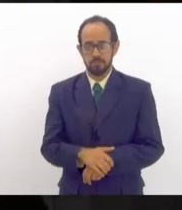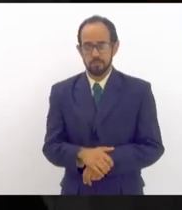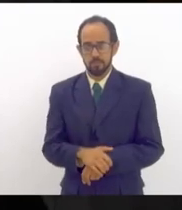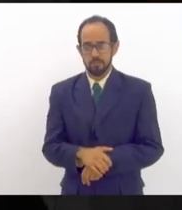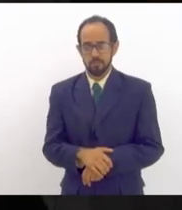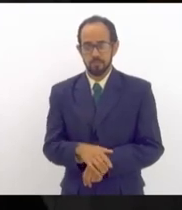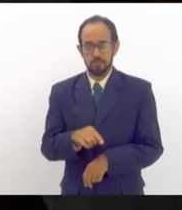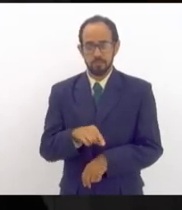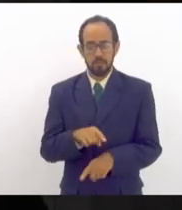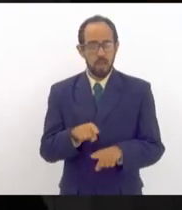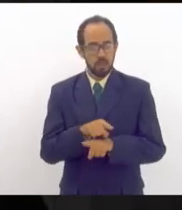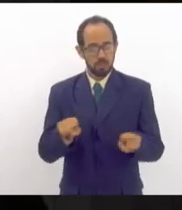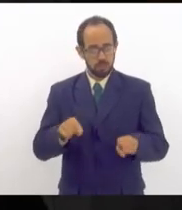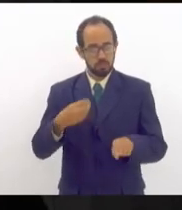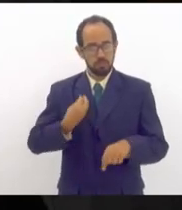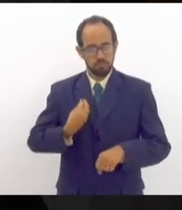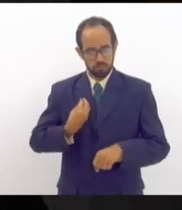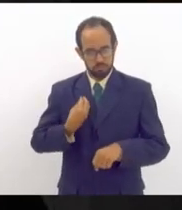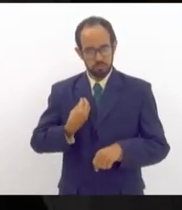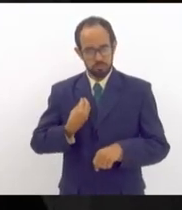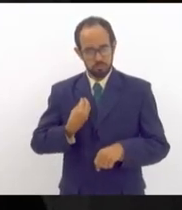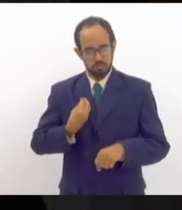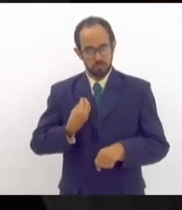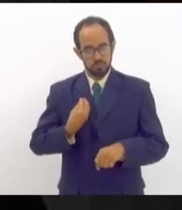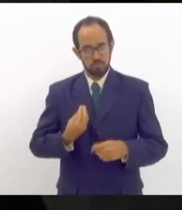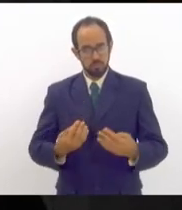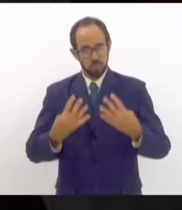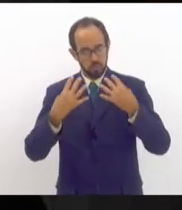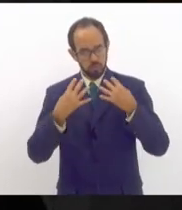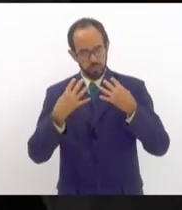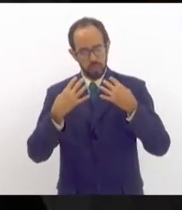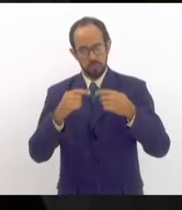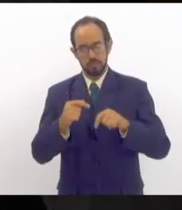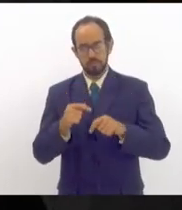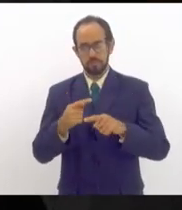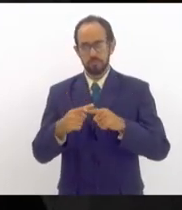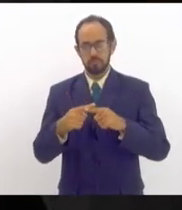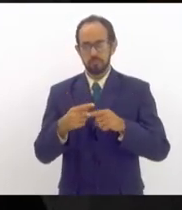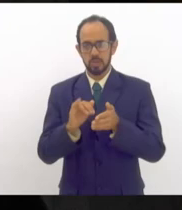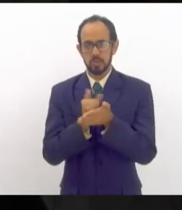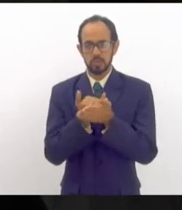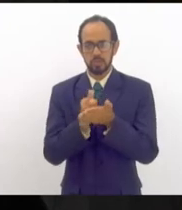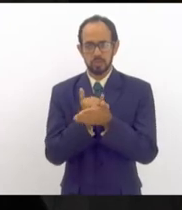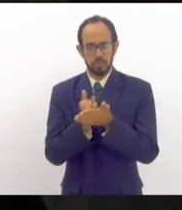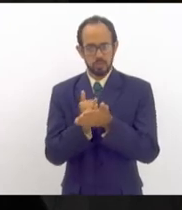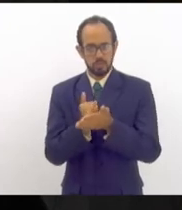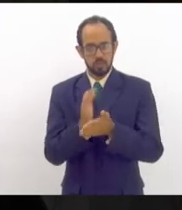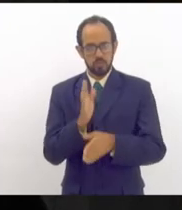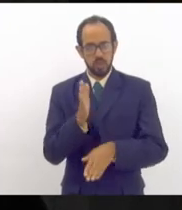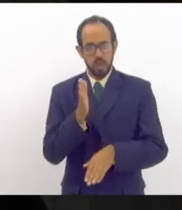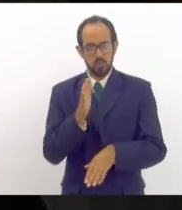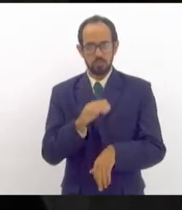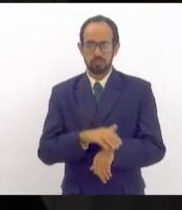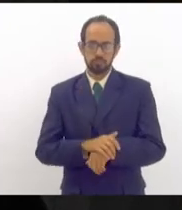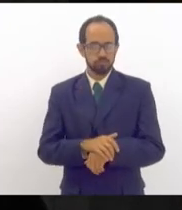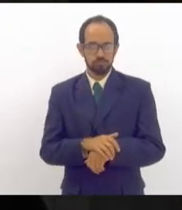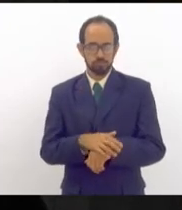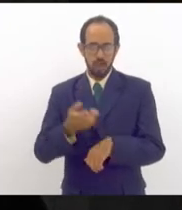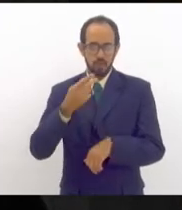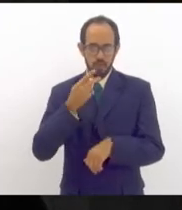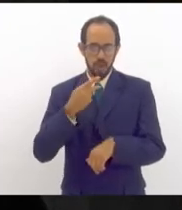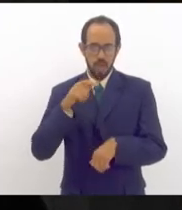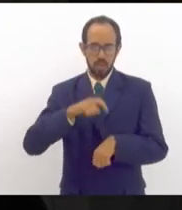aqui presente que nos prestigia né já que escrito que fomos para falar